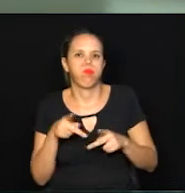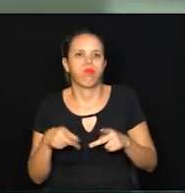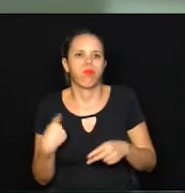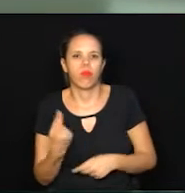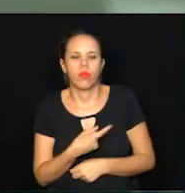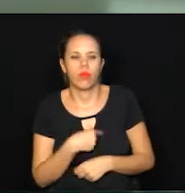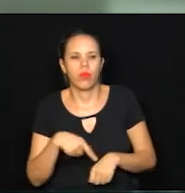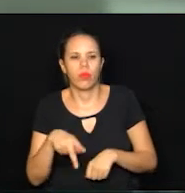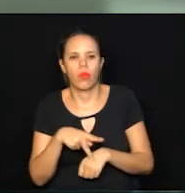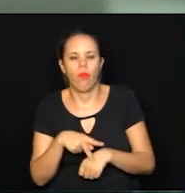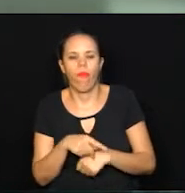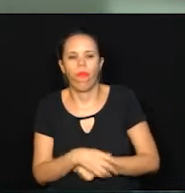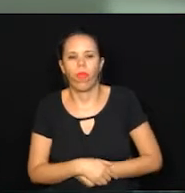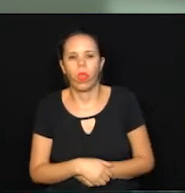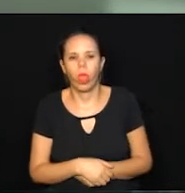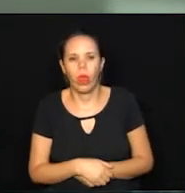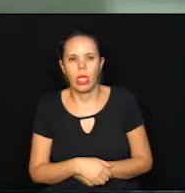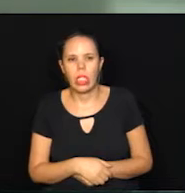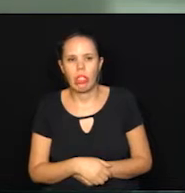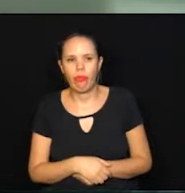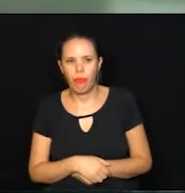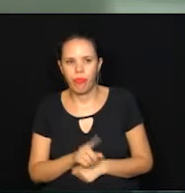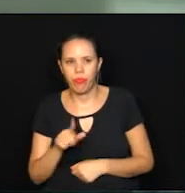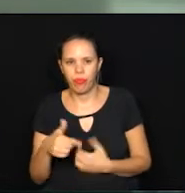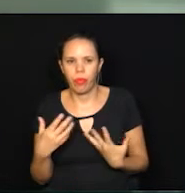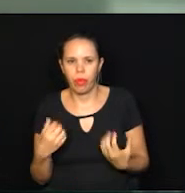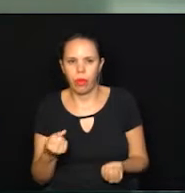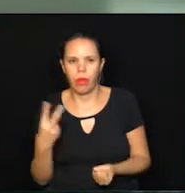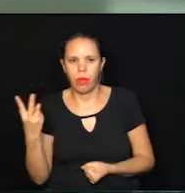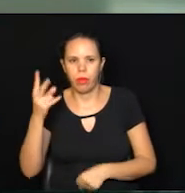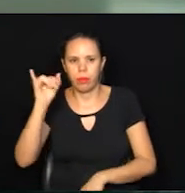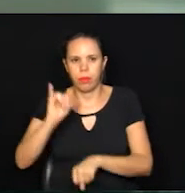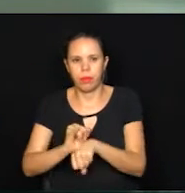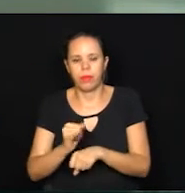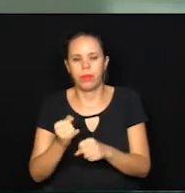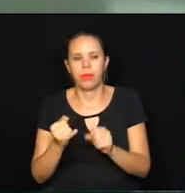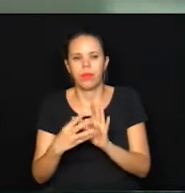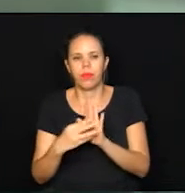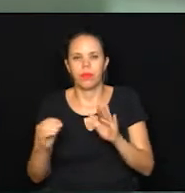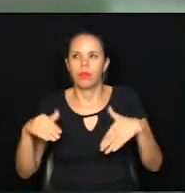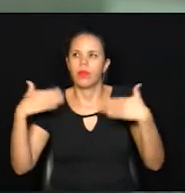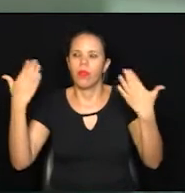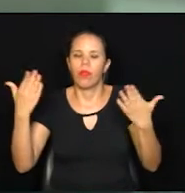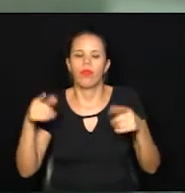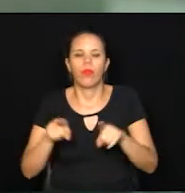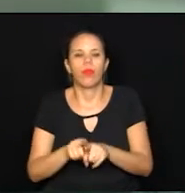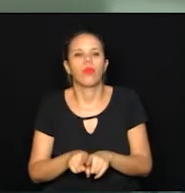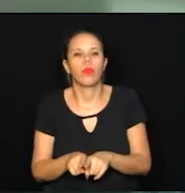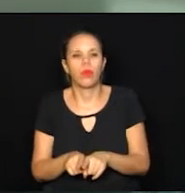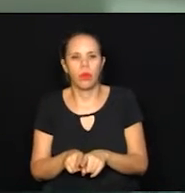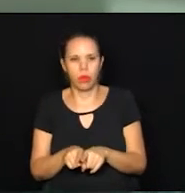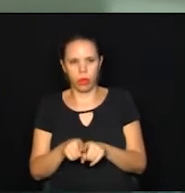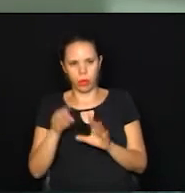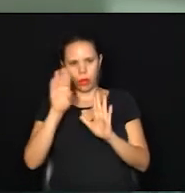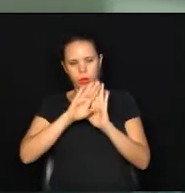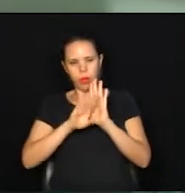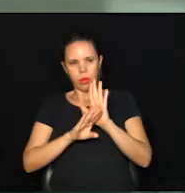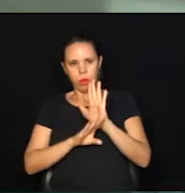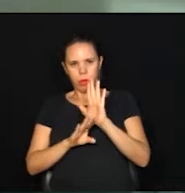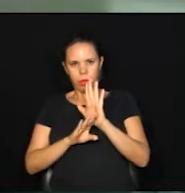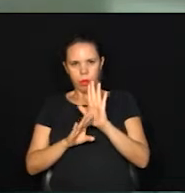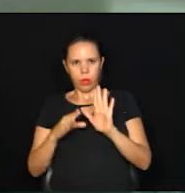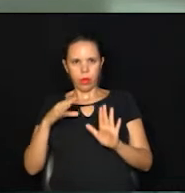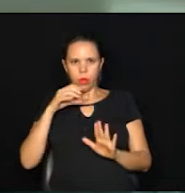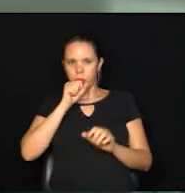Nosso país, ele é reconhecido internacionalmente pelos seus programas de